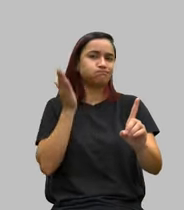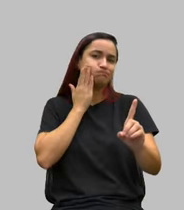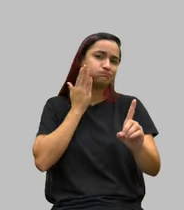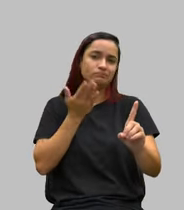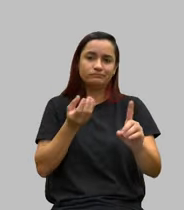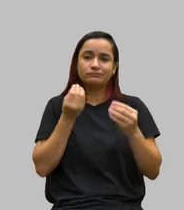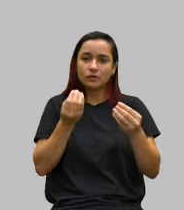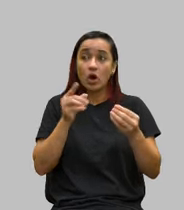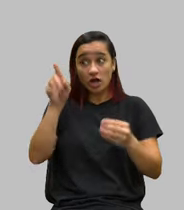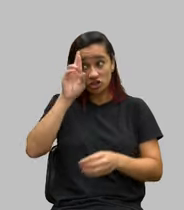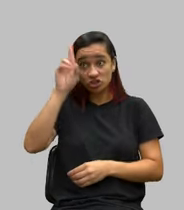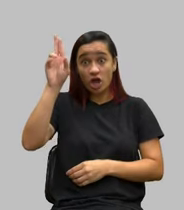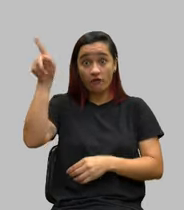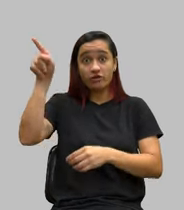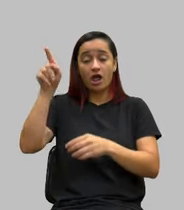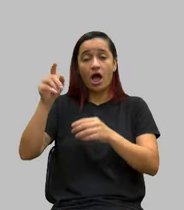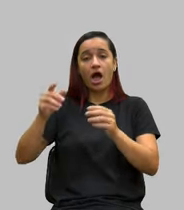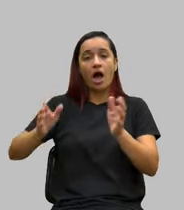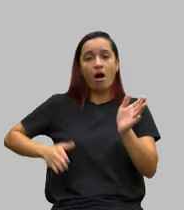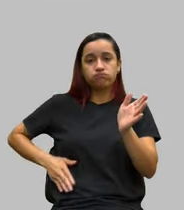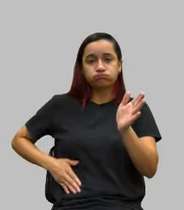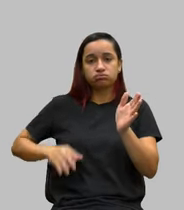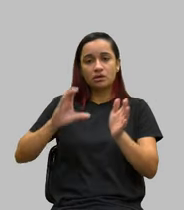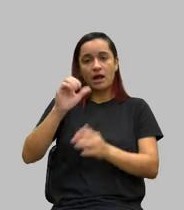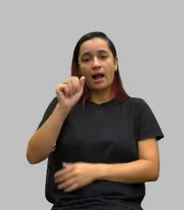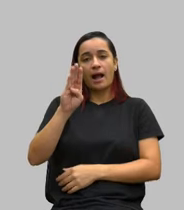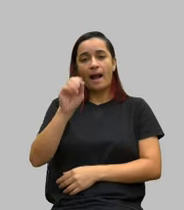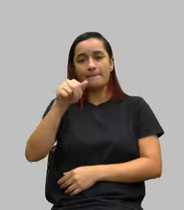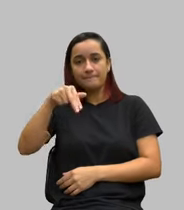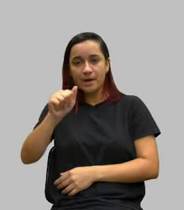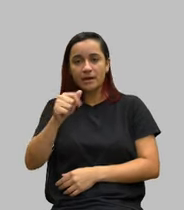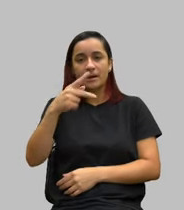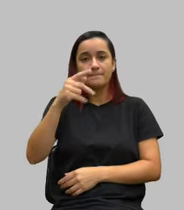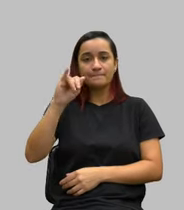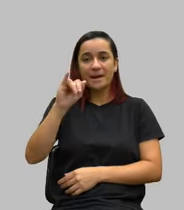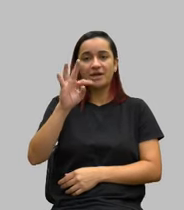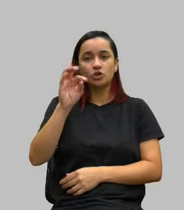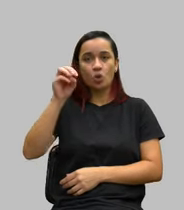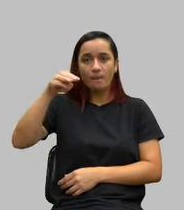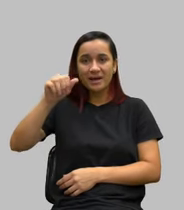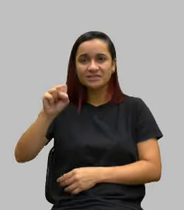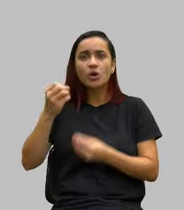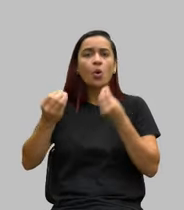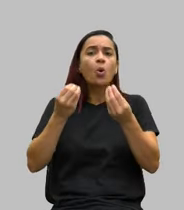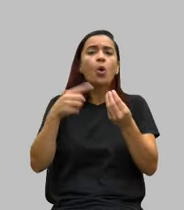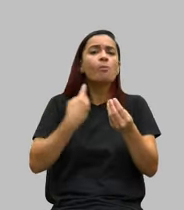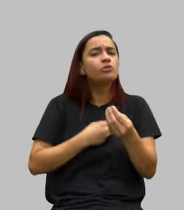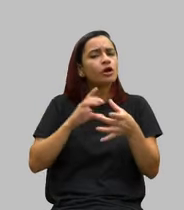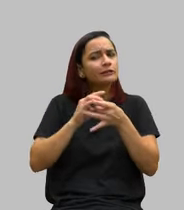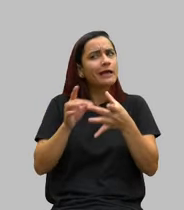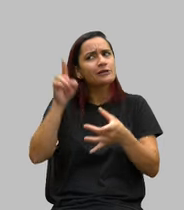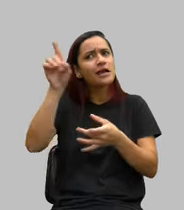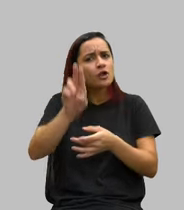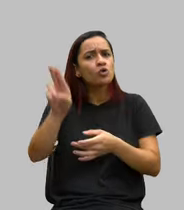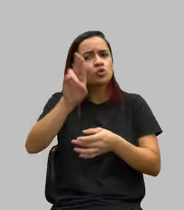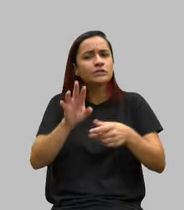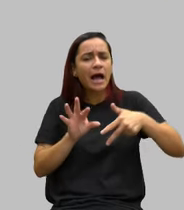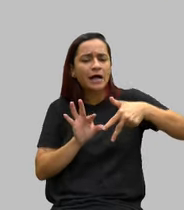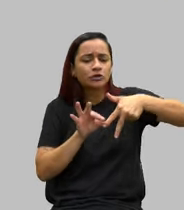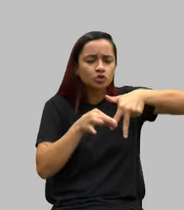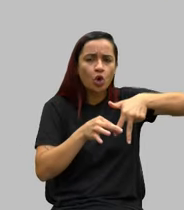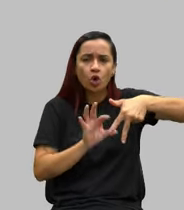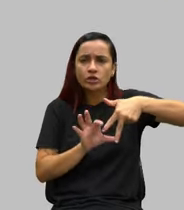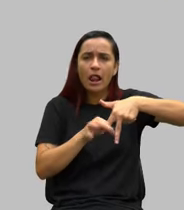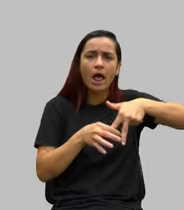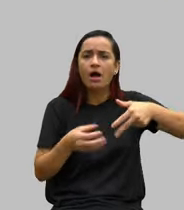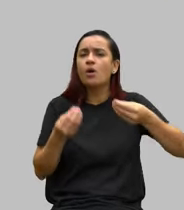Tomás chegou a usar a tornozeleira como é que a gente deixa traficante usar a tornos elira sim como é que a gente